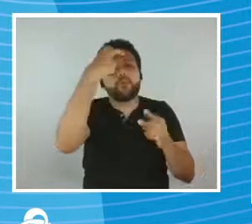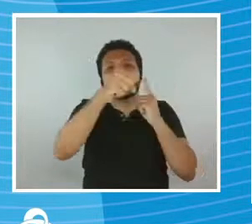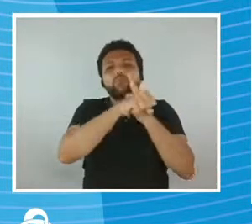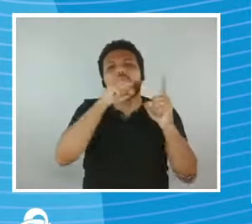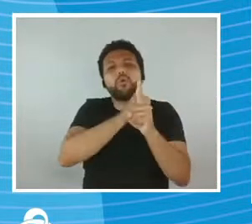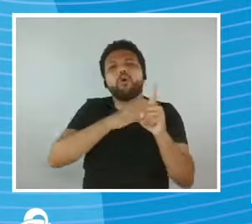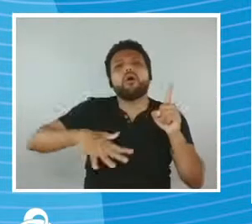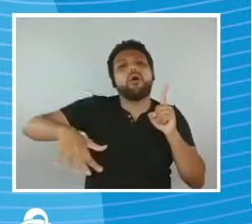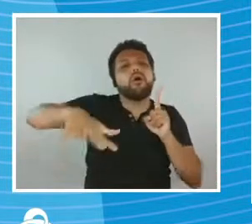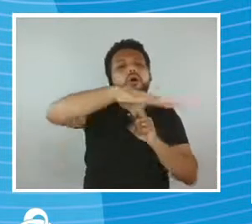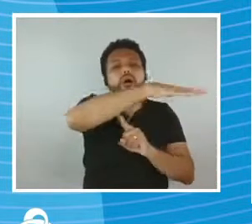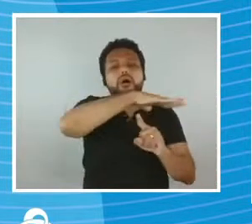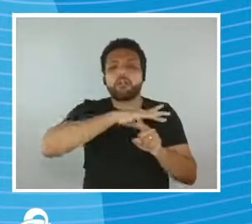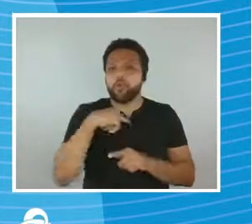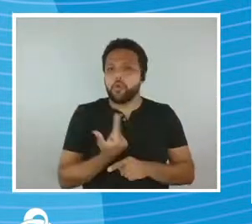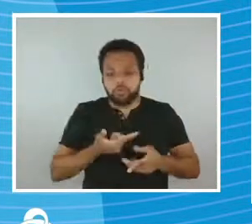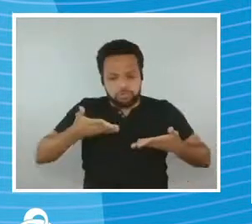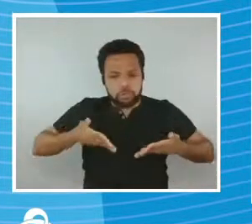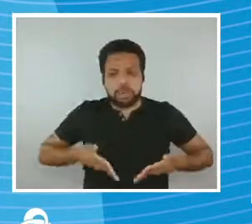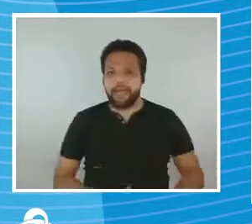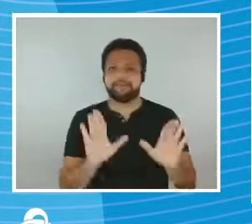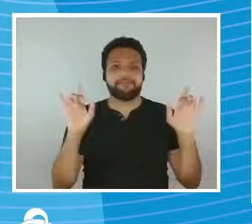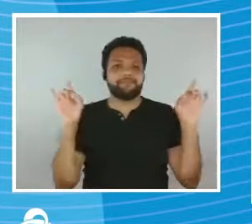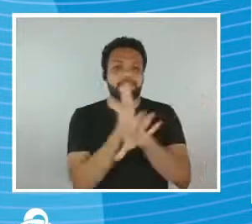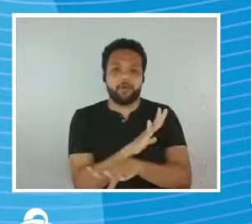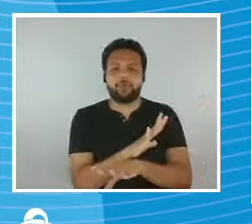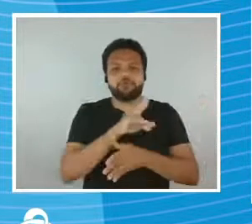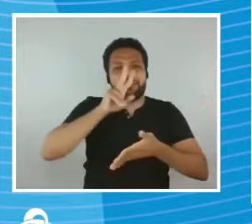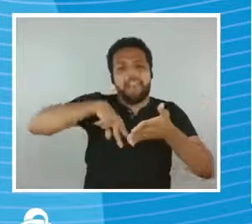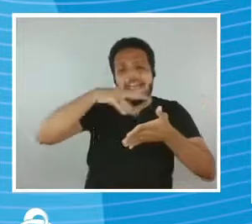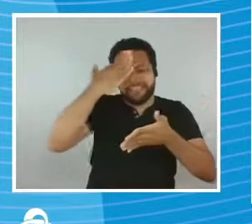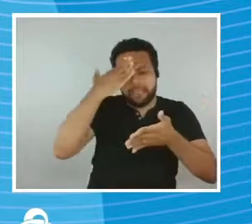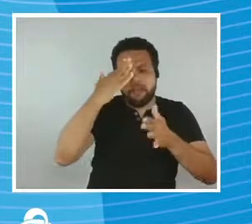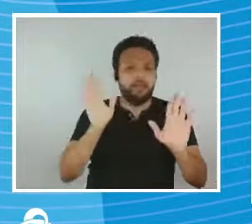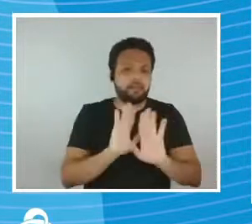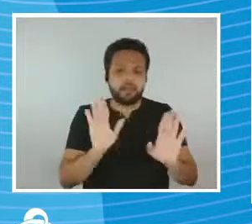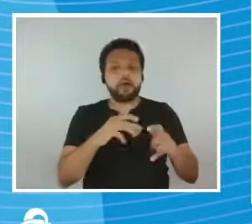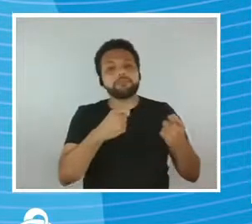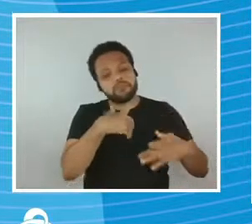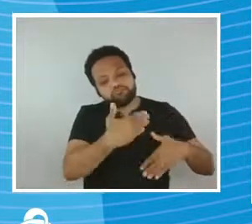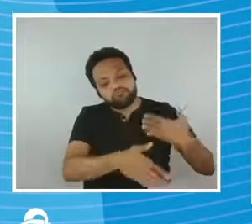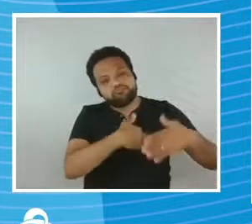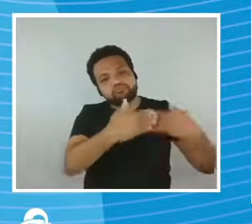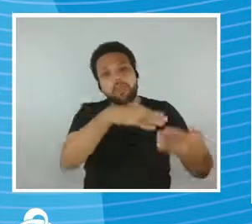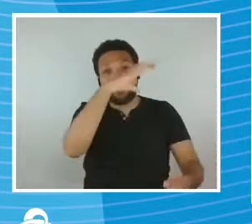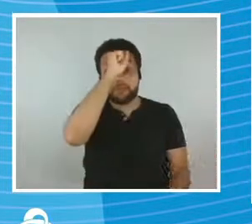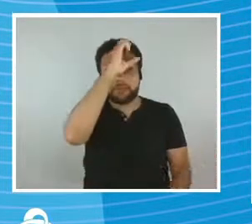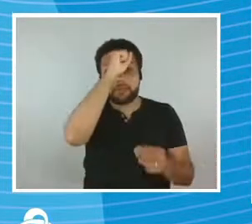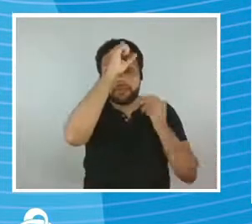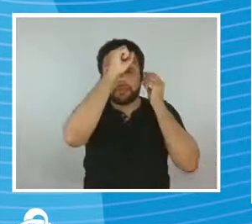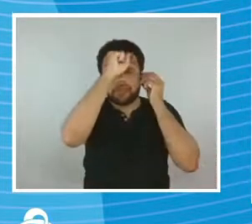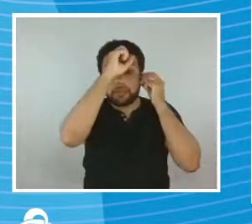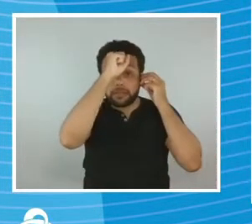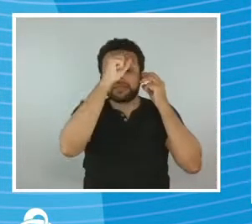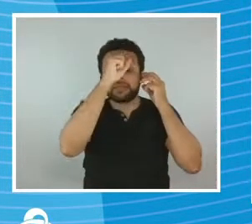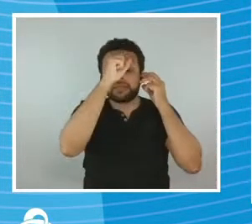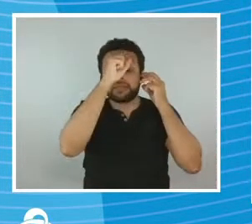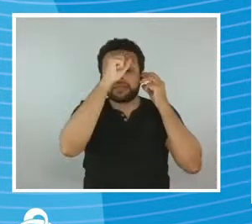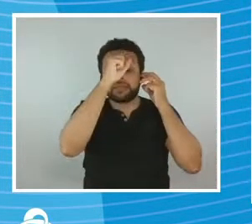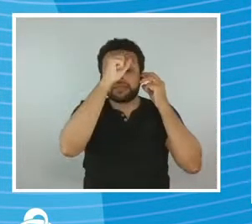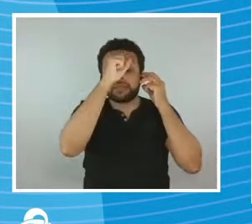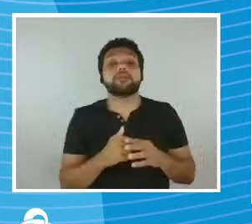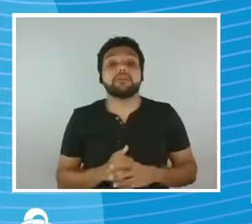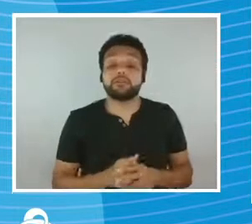a gente não nasce com essas redes da leitura e não há tempo evolutivo para que isso tivesse ocorrido,